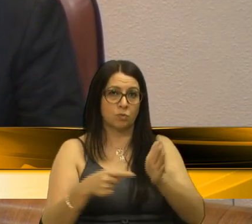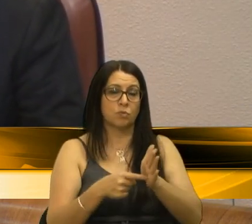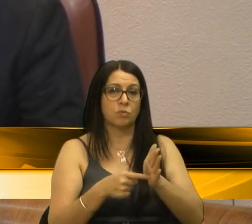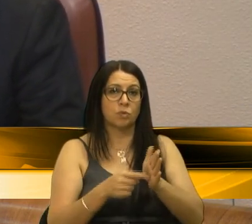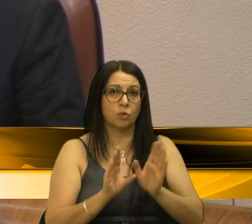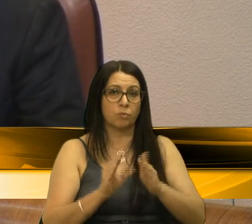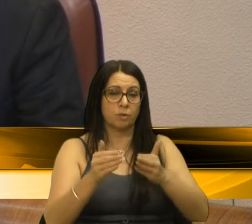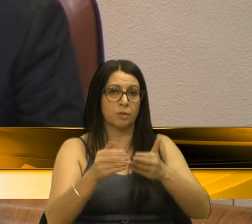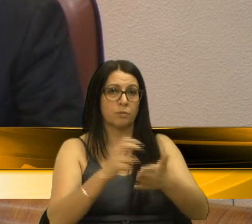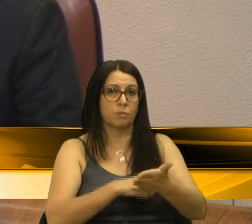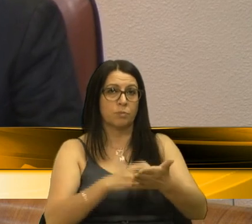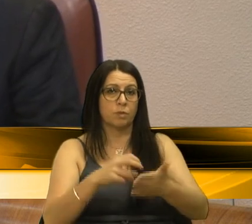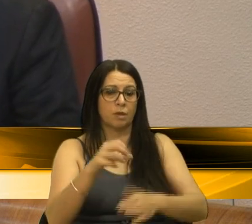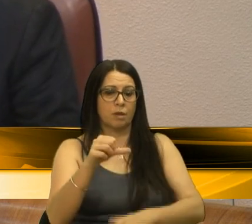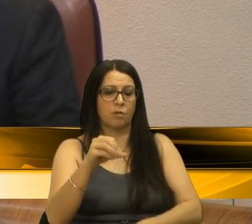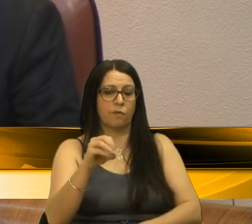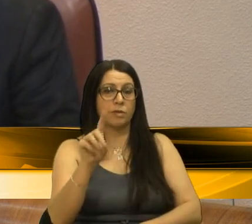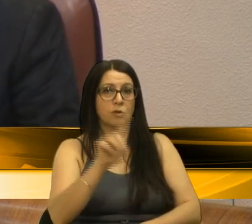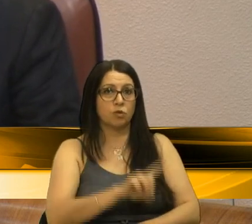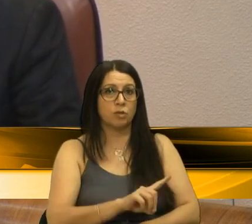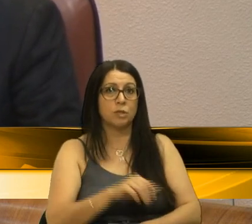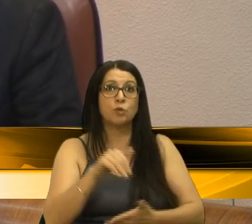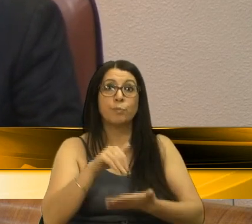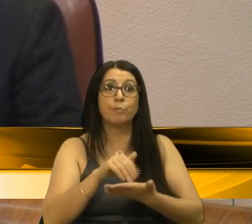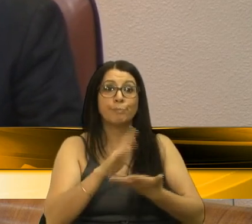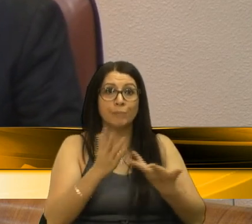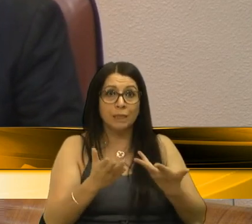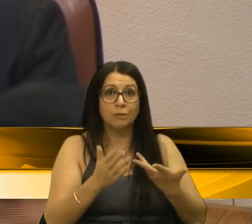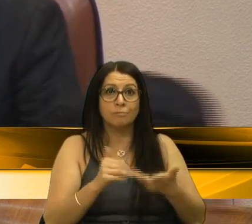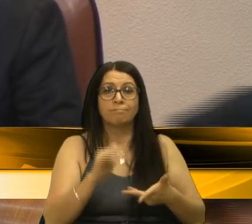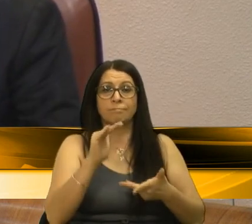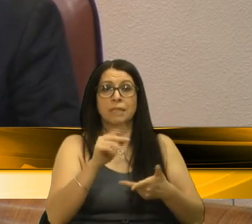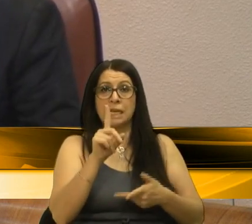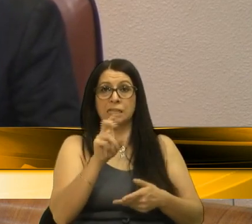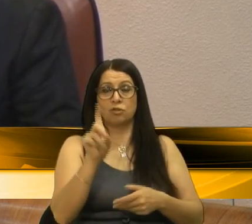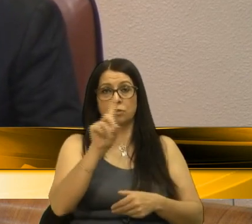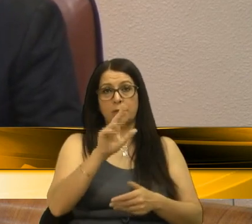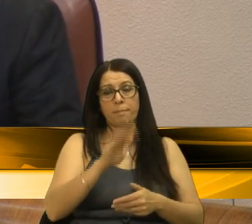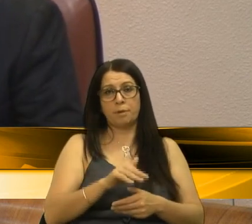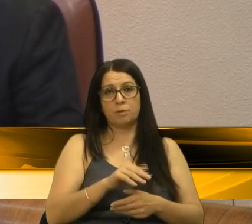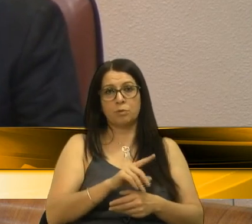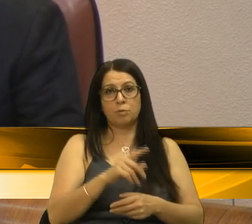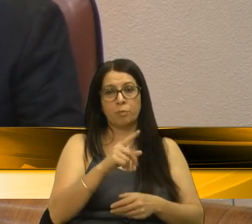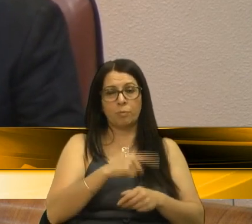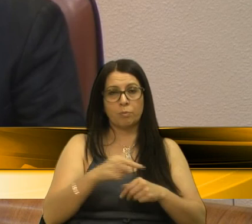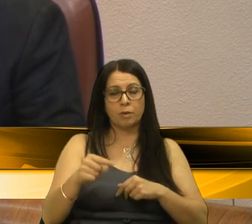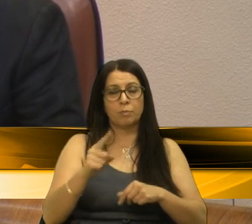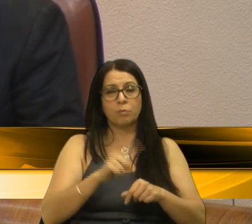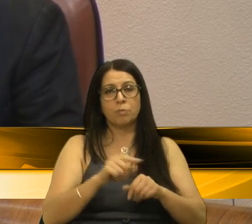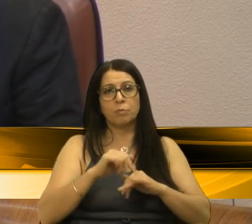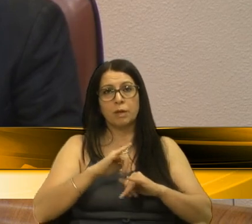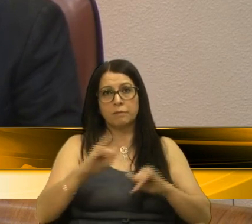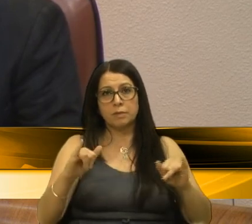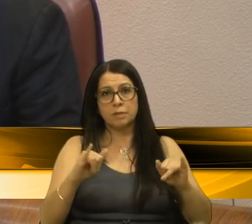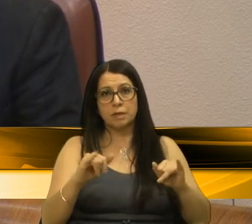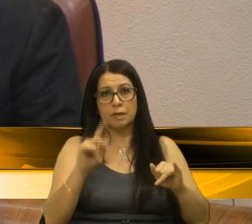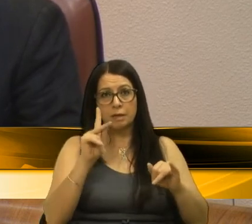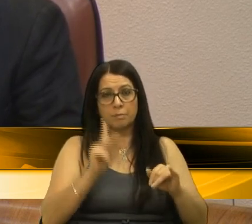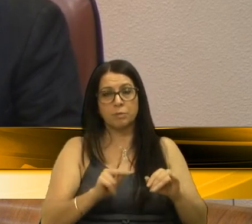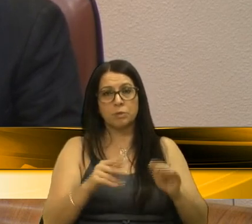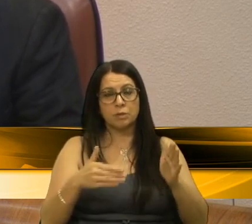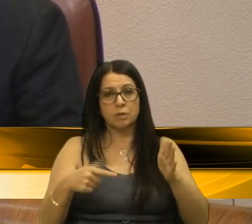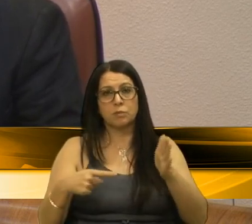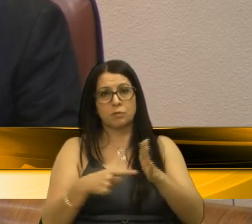comissão processante terá 90 dias, no mínimo, 15 dias a menos, fora o prazo necessário para notificar novamente o agravado,